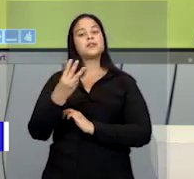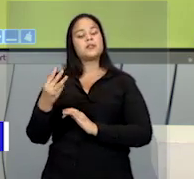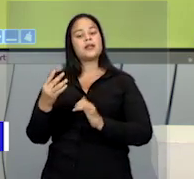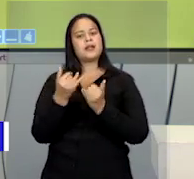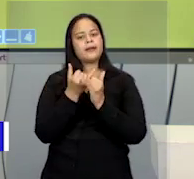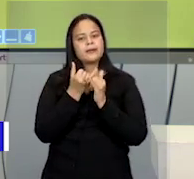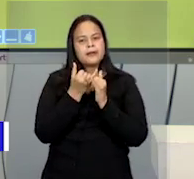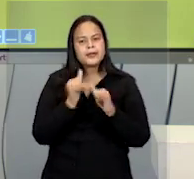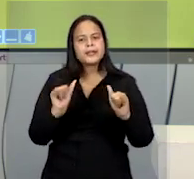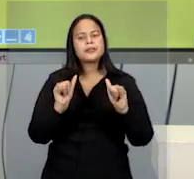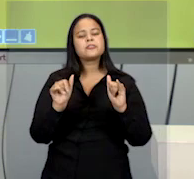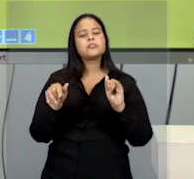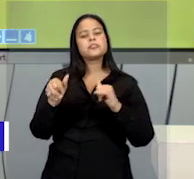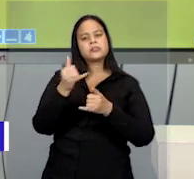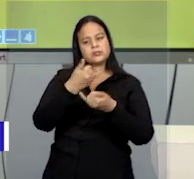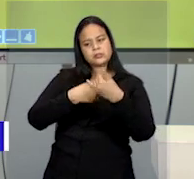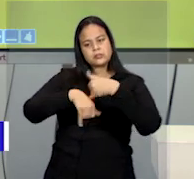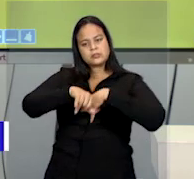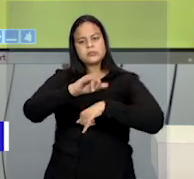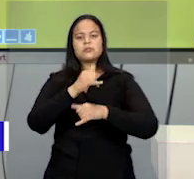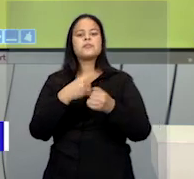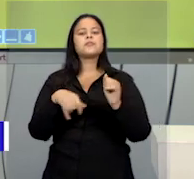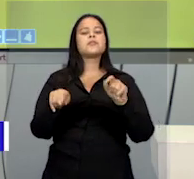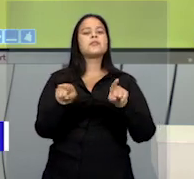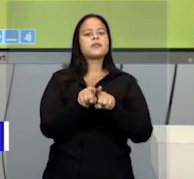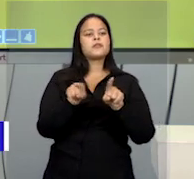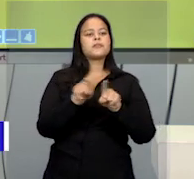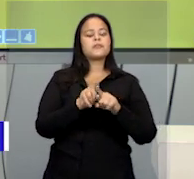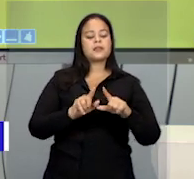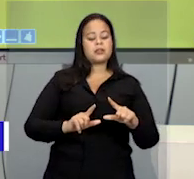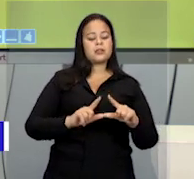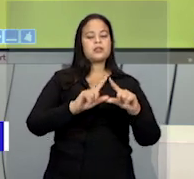energia também. Então, o ΔH,